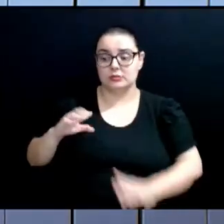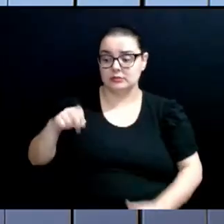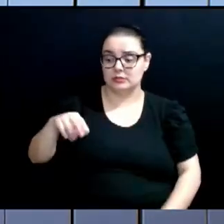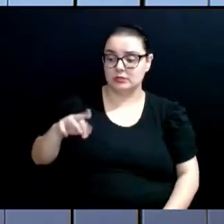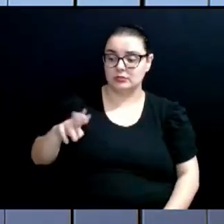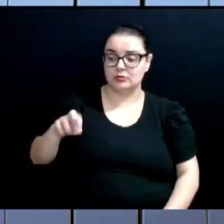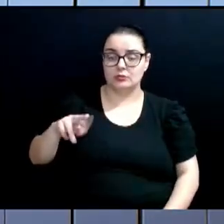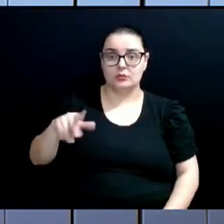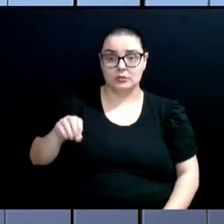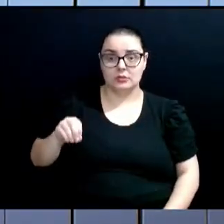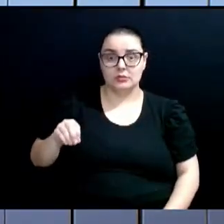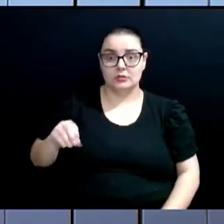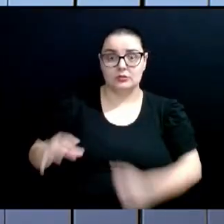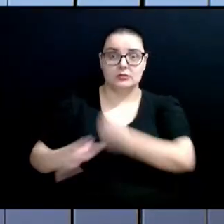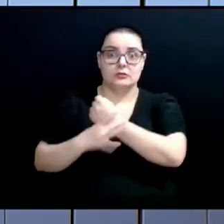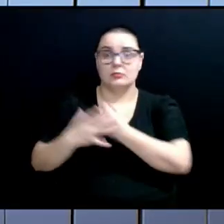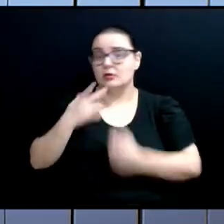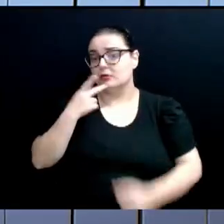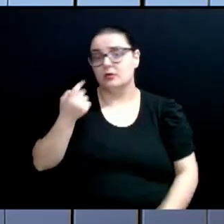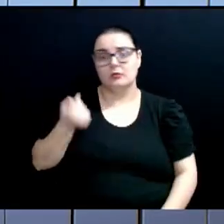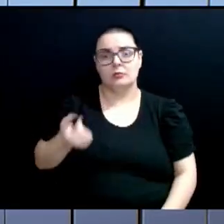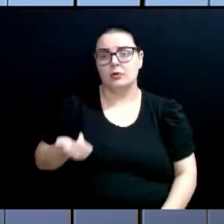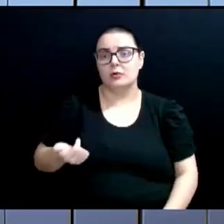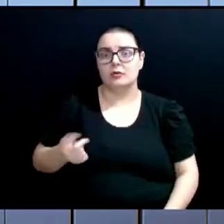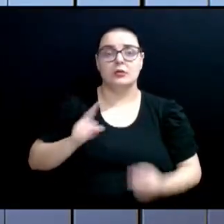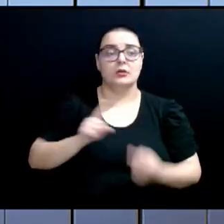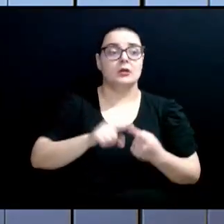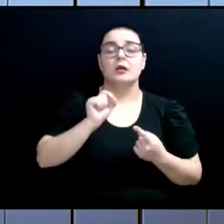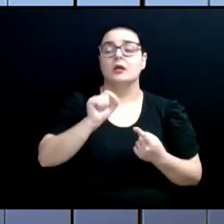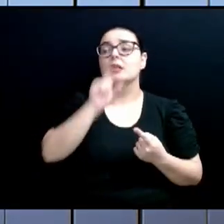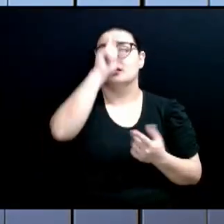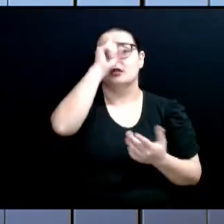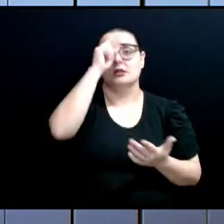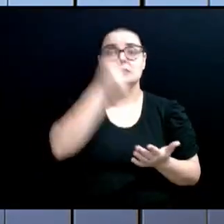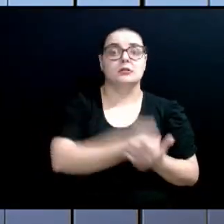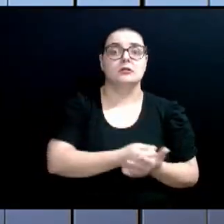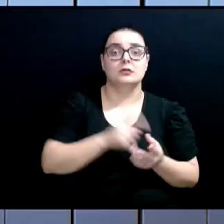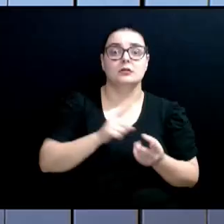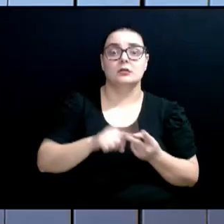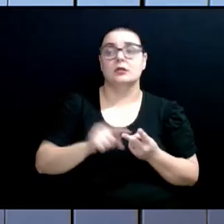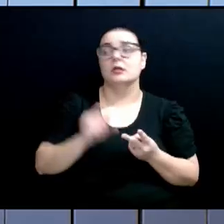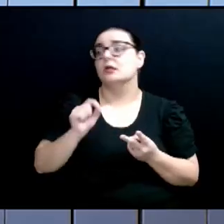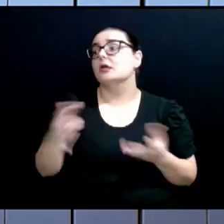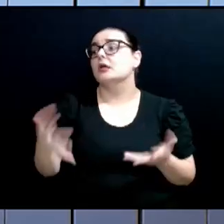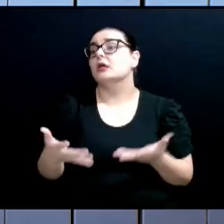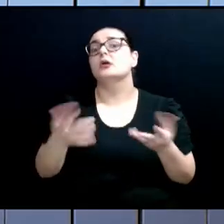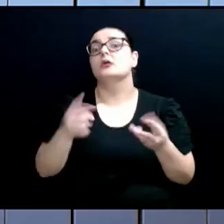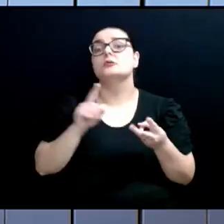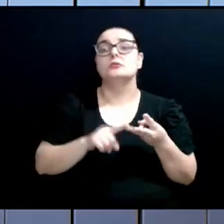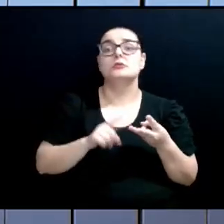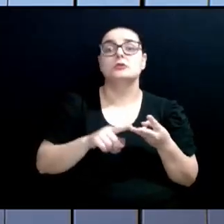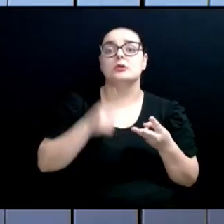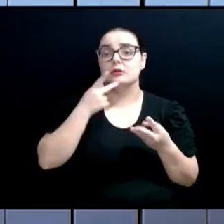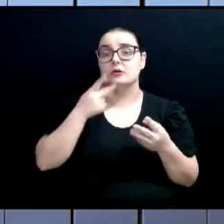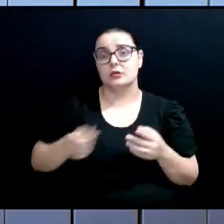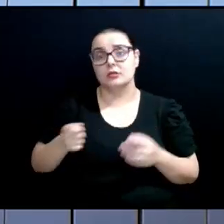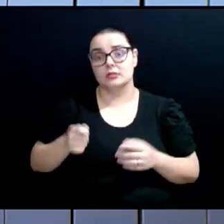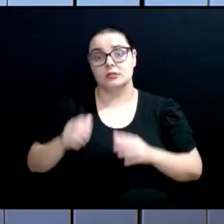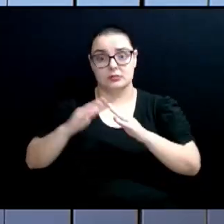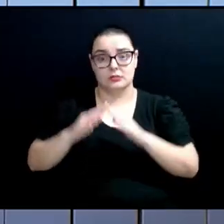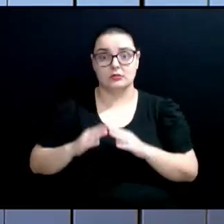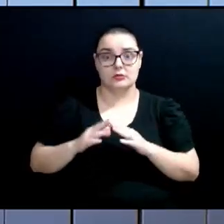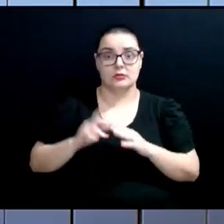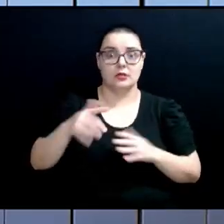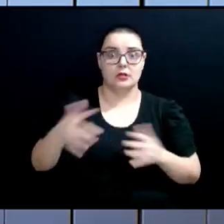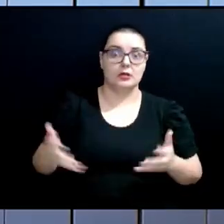ela diz muito pouco sobre quem decide, de quem é a iniciativa. Se fala da associação de moradores, é uma iniciativa da associação